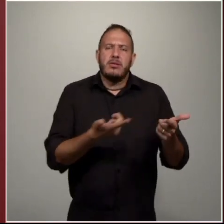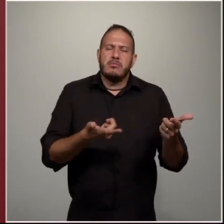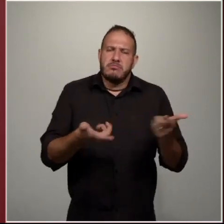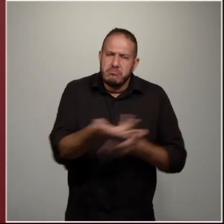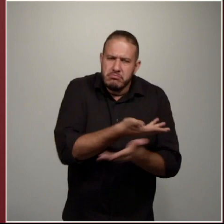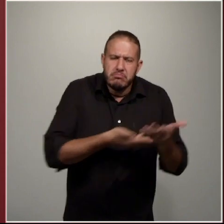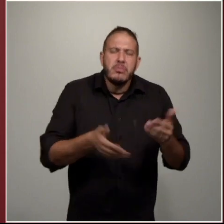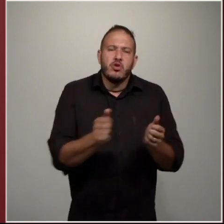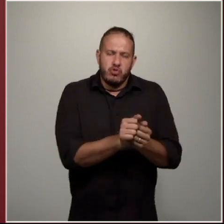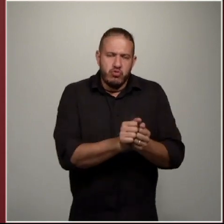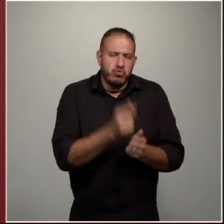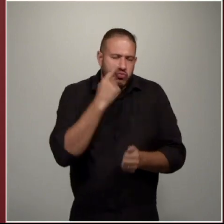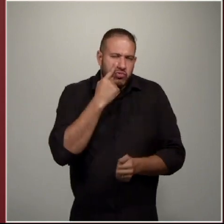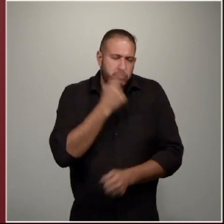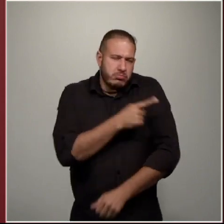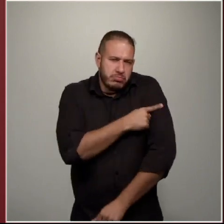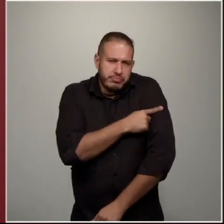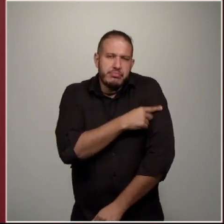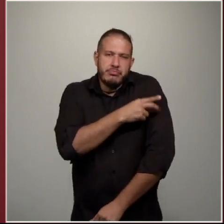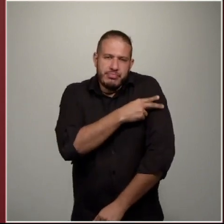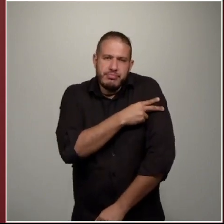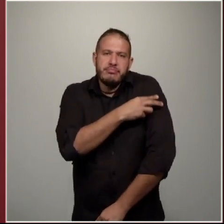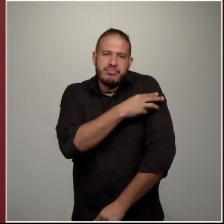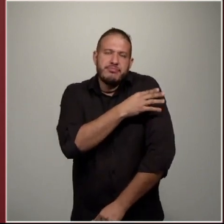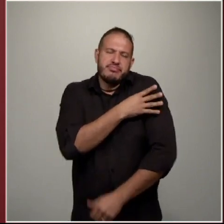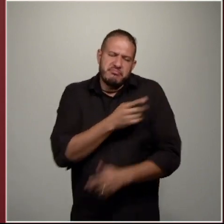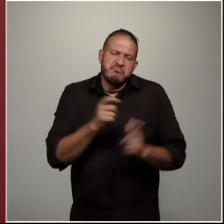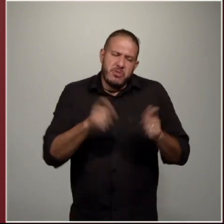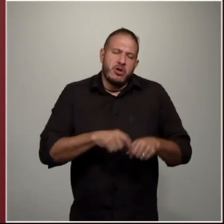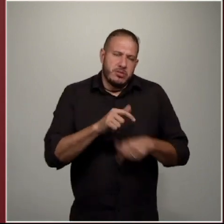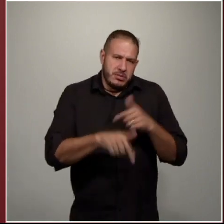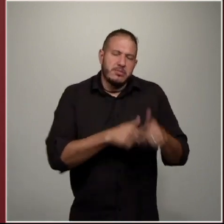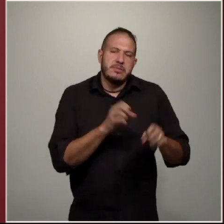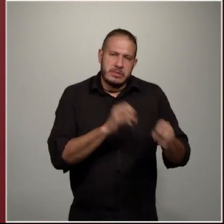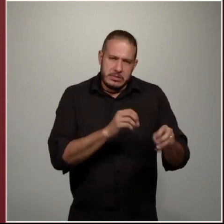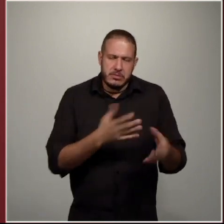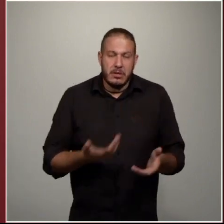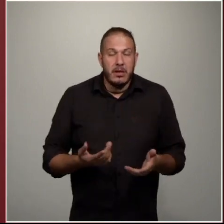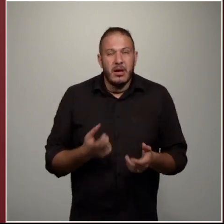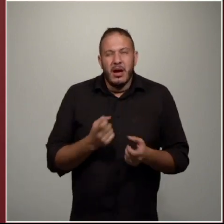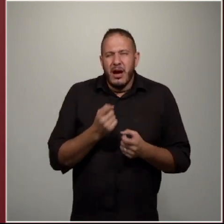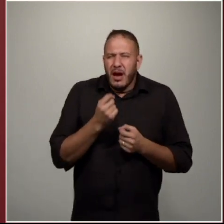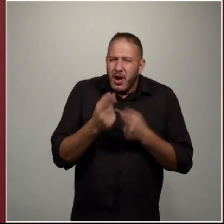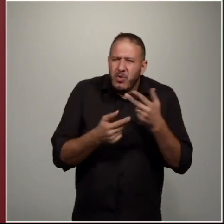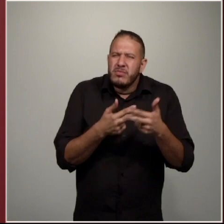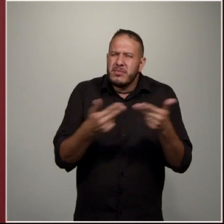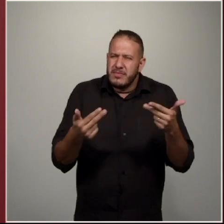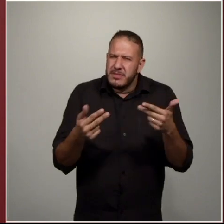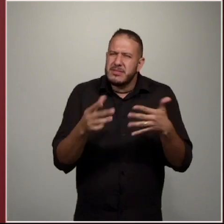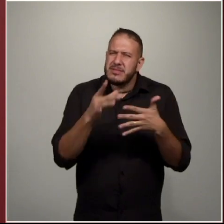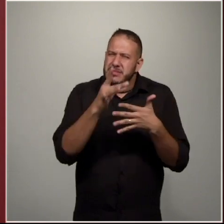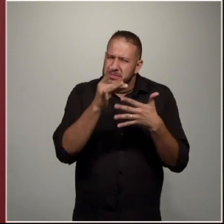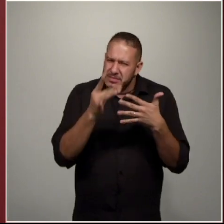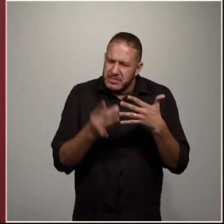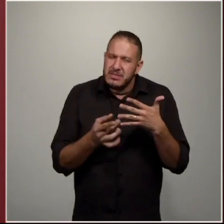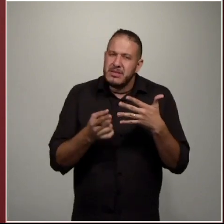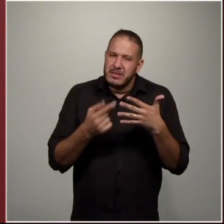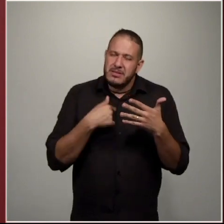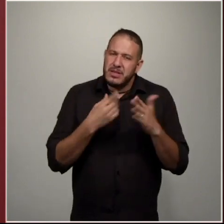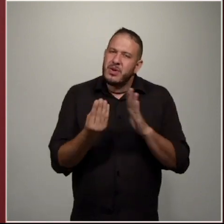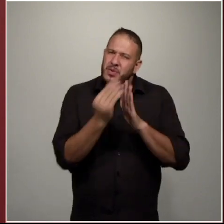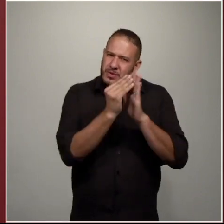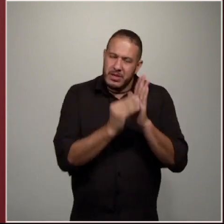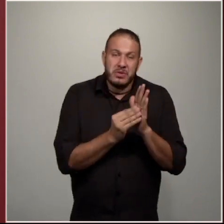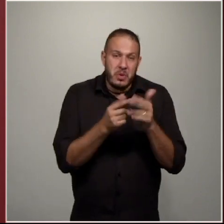fundamental ontem teria não tem nem condições de atuar no fundamental acho que tem algumas questões que só a gente tem colocado como